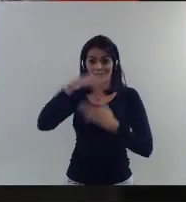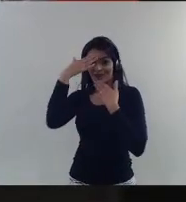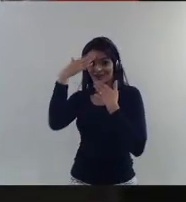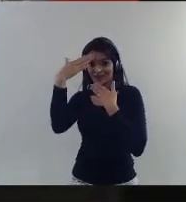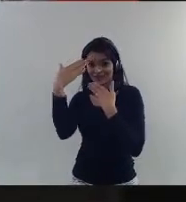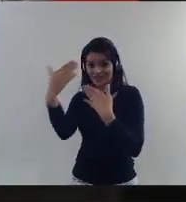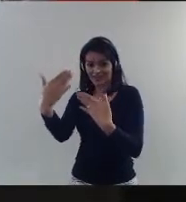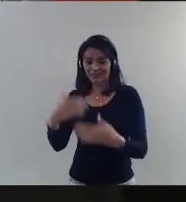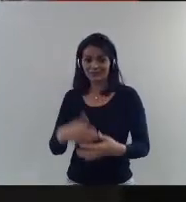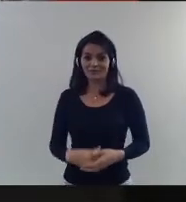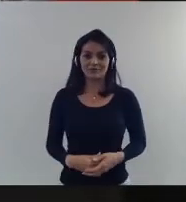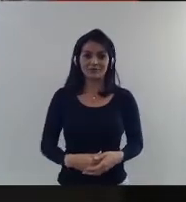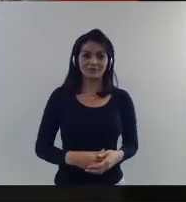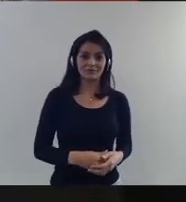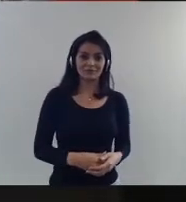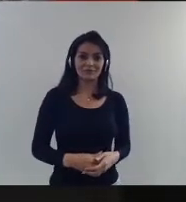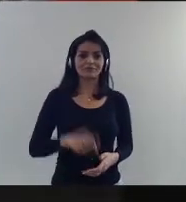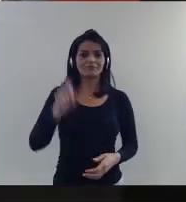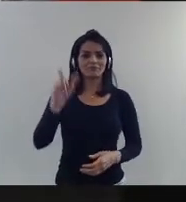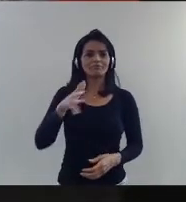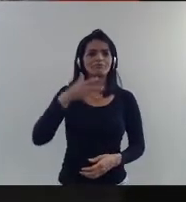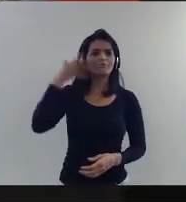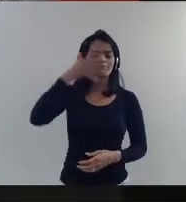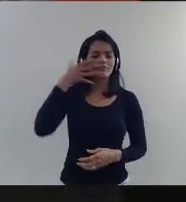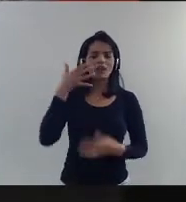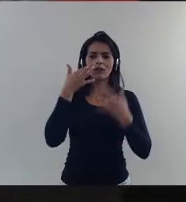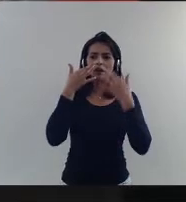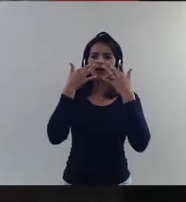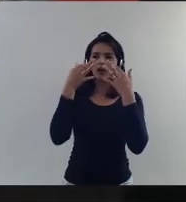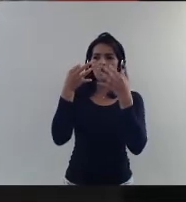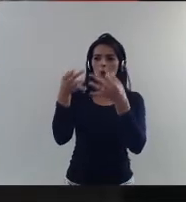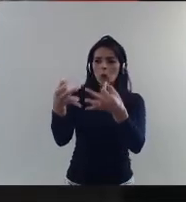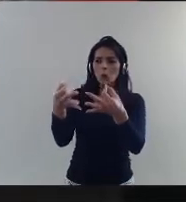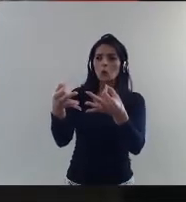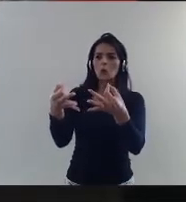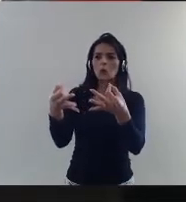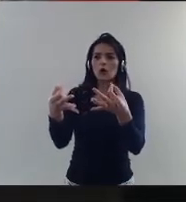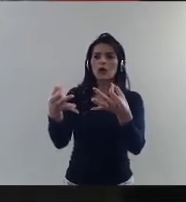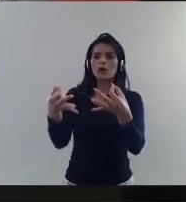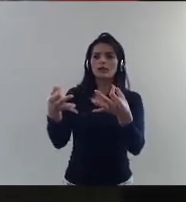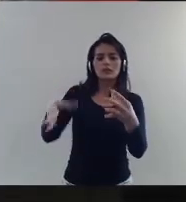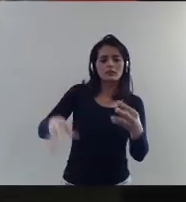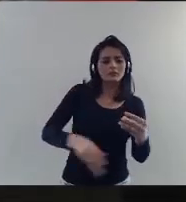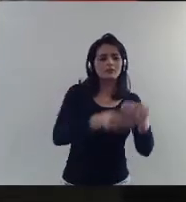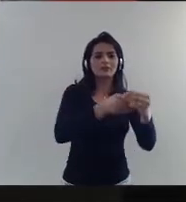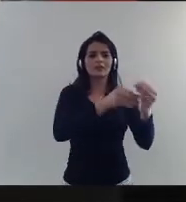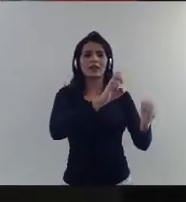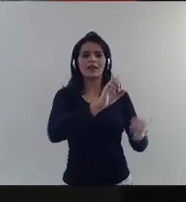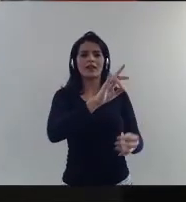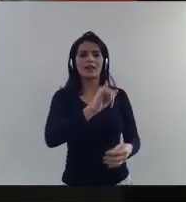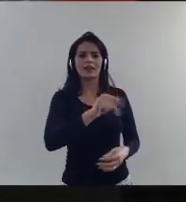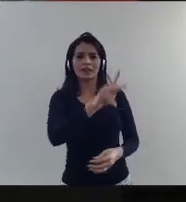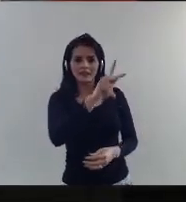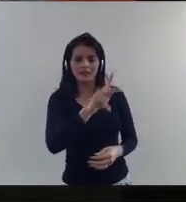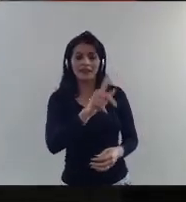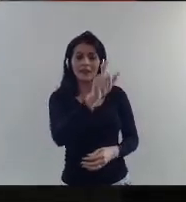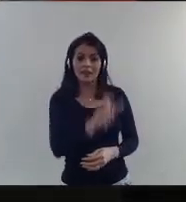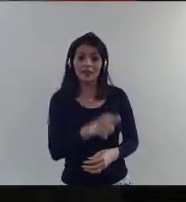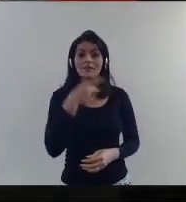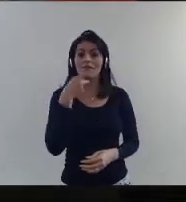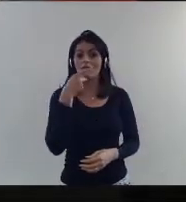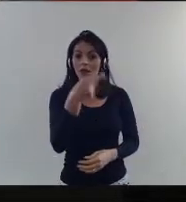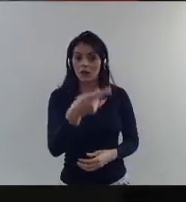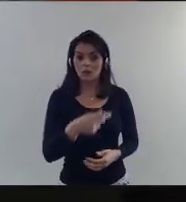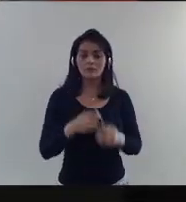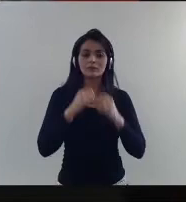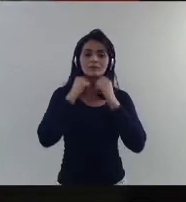Patrícia, e a sua fala me chamou a atenção, pegando um pouco, inclusive, do que o Eric falou. O Eric tratou ainda, que